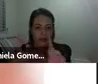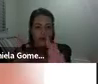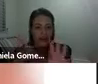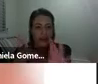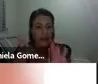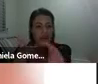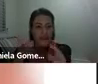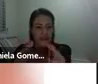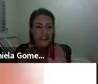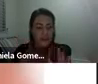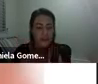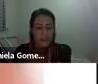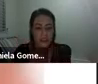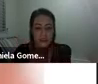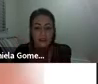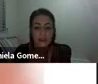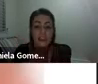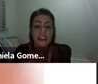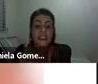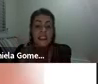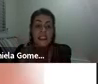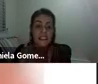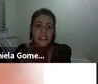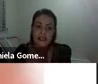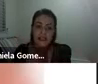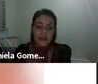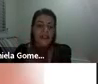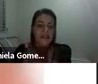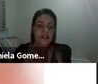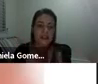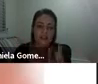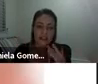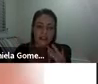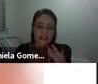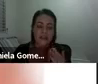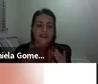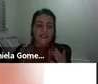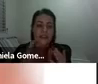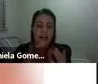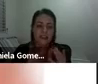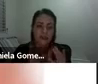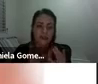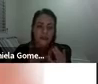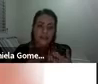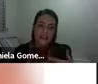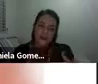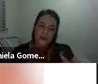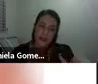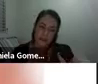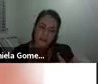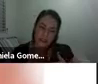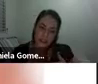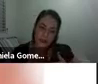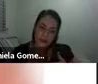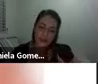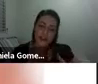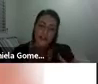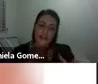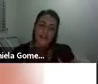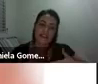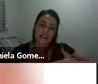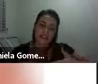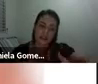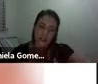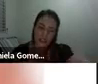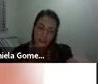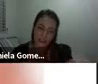acho que pela câmera não fica muito legal. E aí, lembrando, a mãe deve estar confortável, o bebê sempre bem encostado com a mãe,